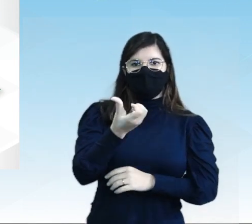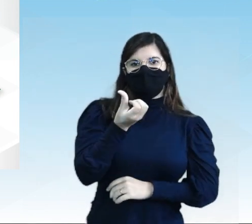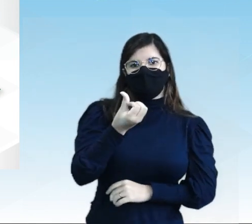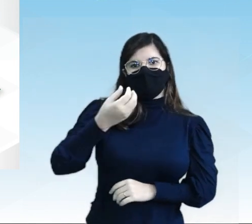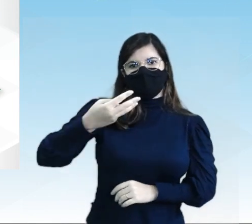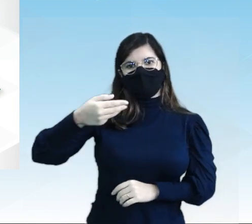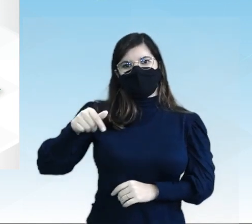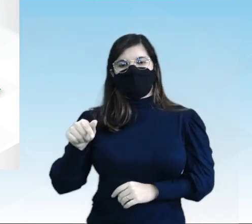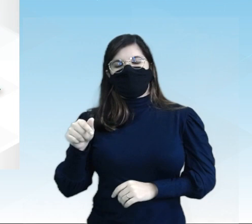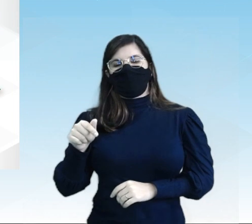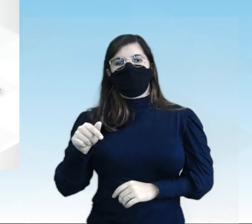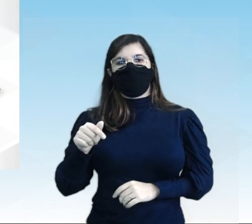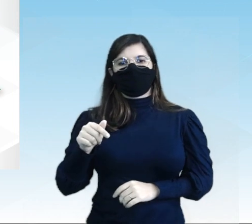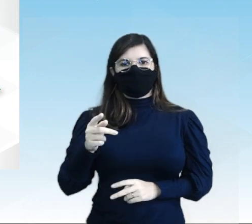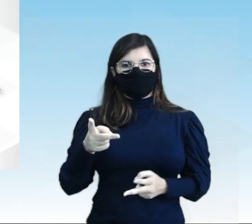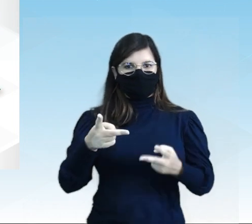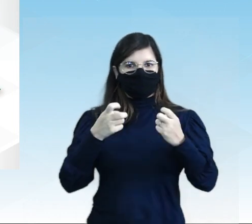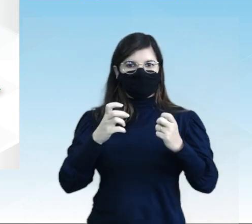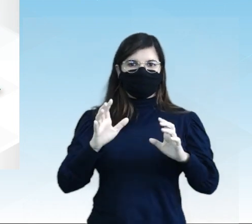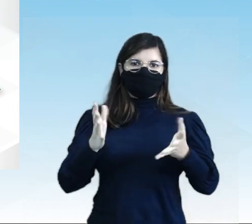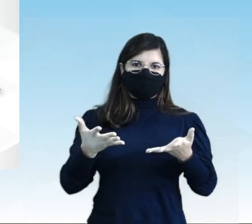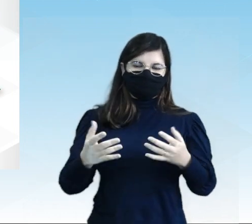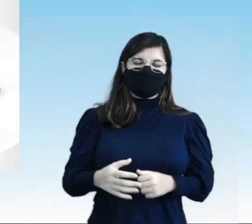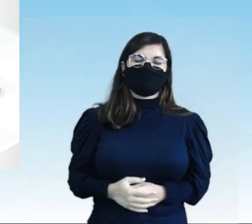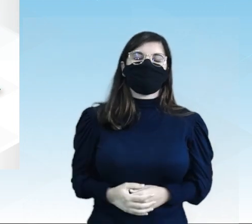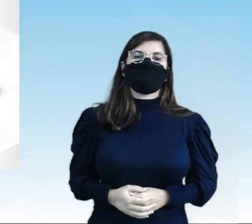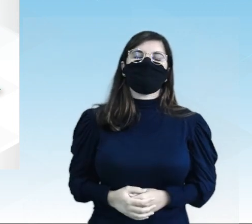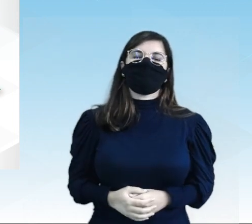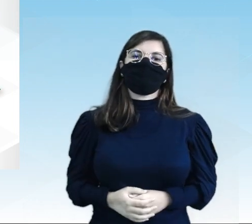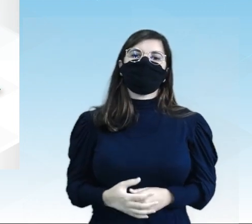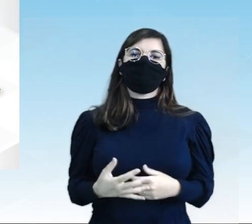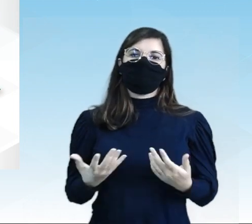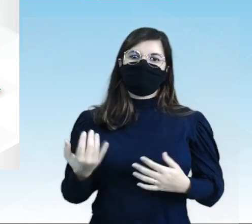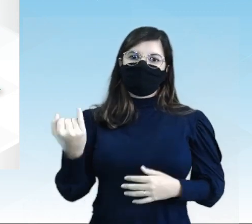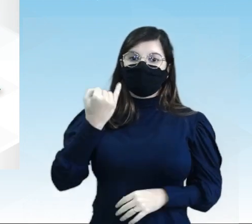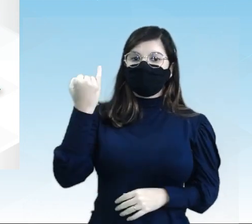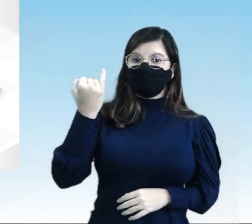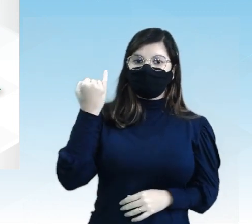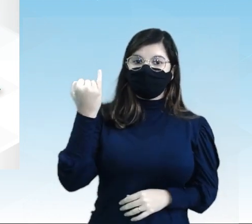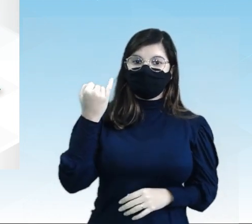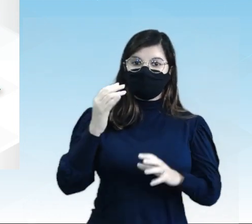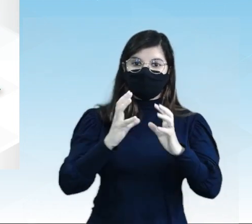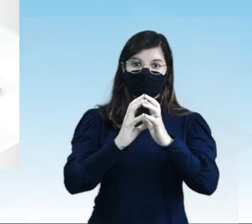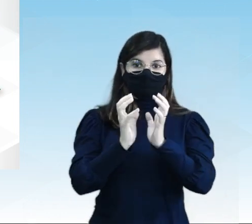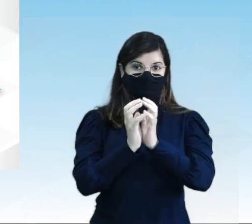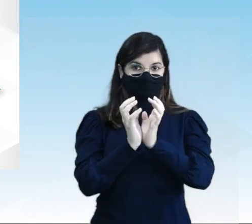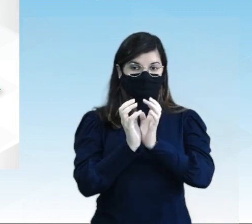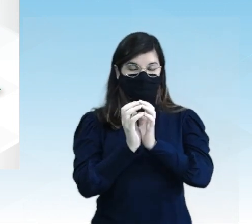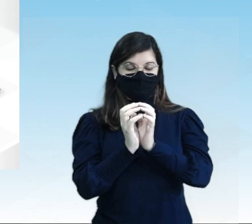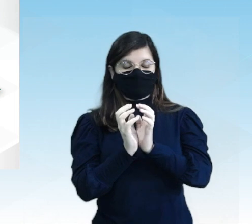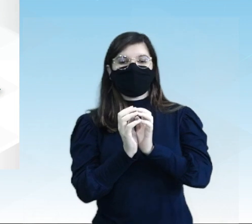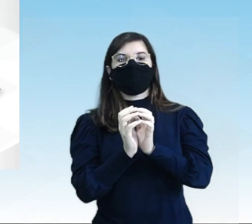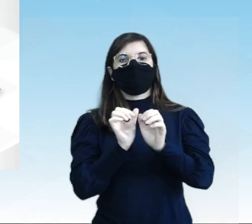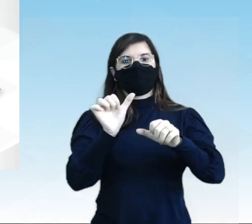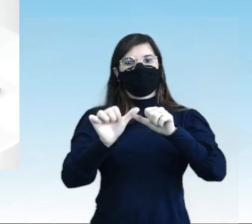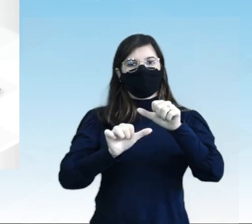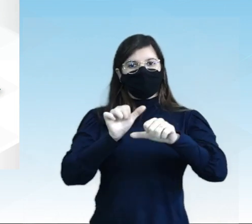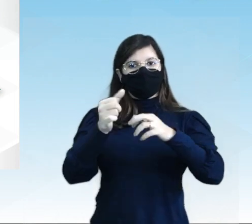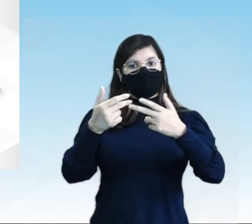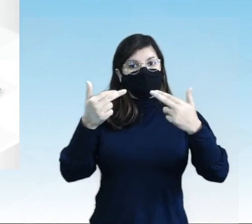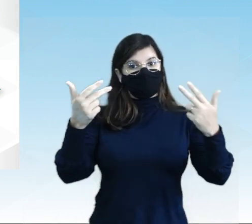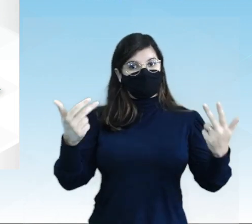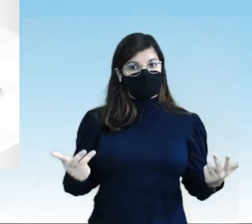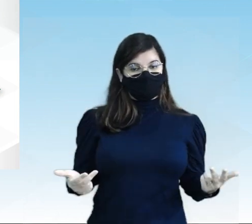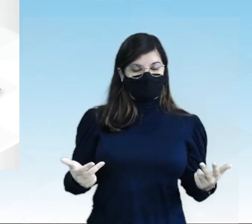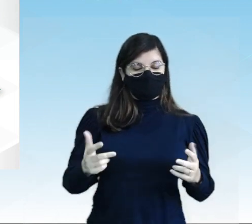1637 não sei se você já reparou né então vai dar importância a Recife de um jeito vai modernizar